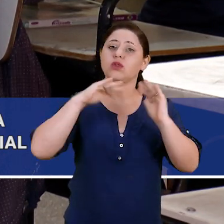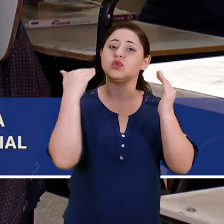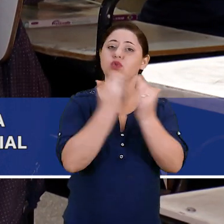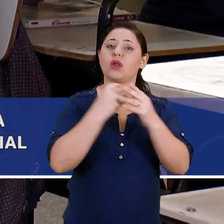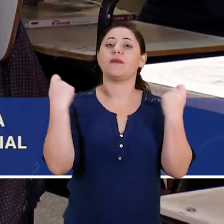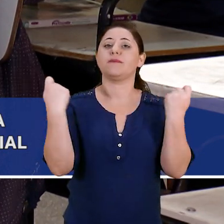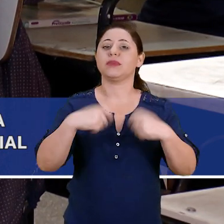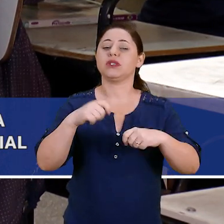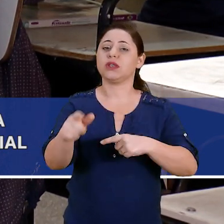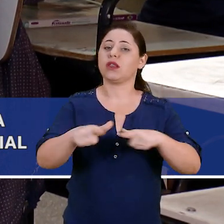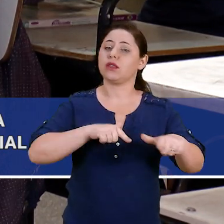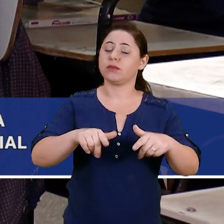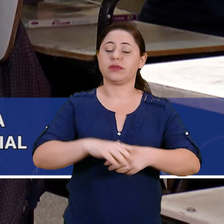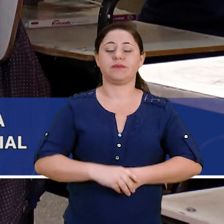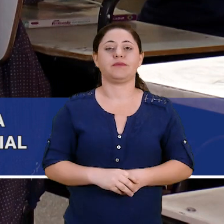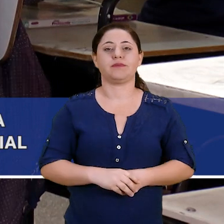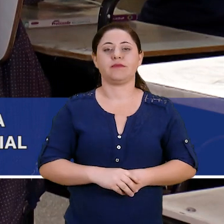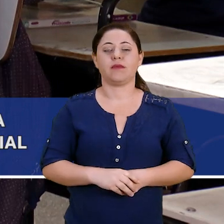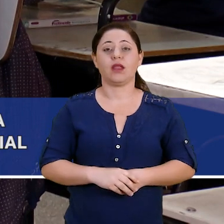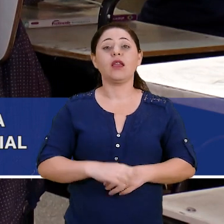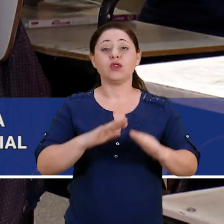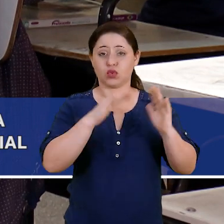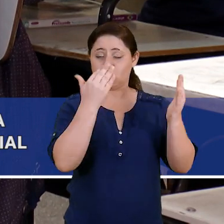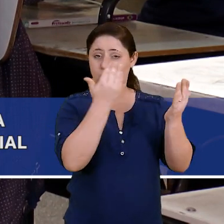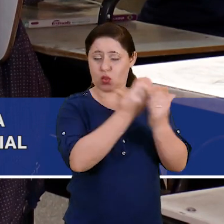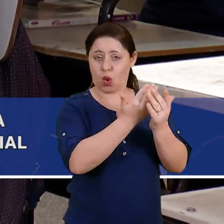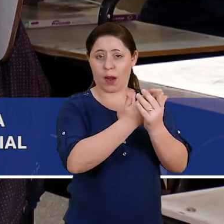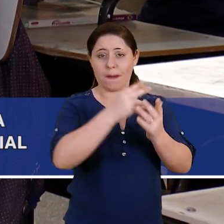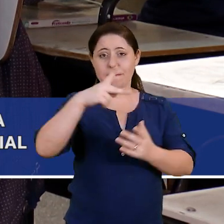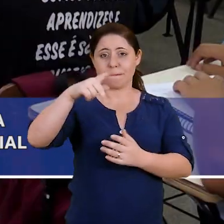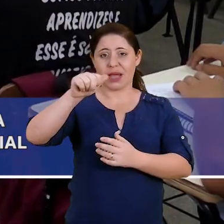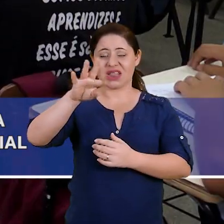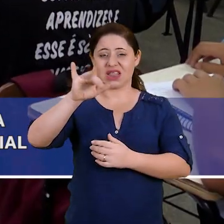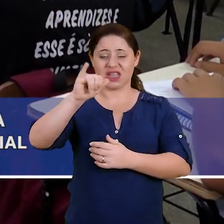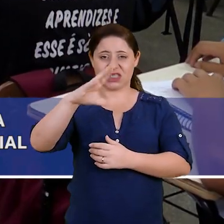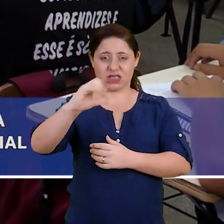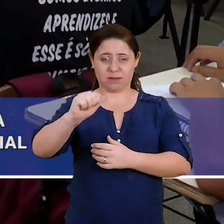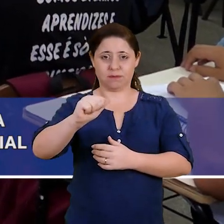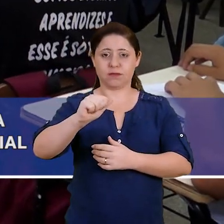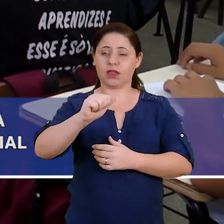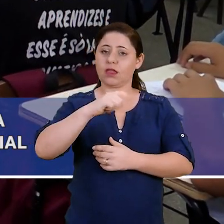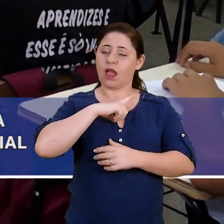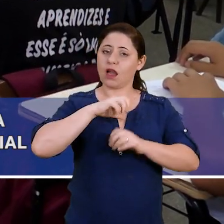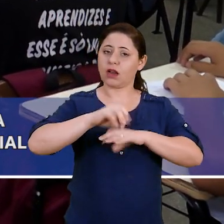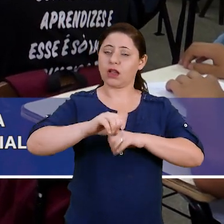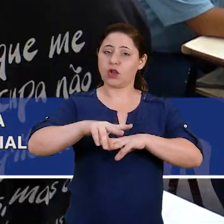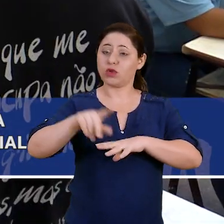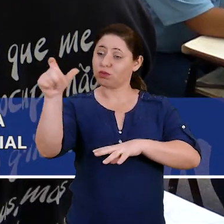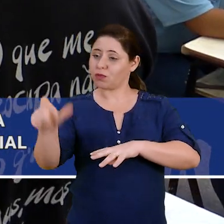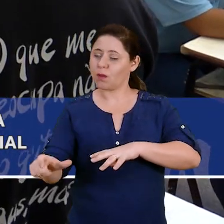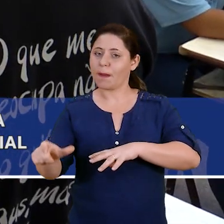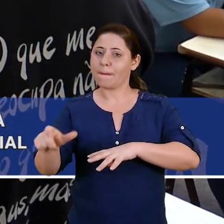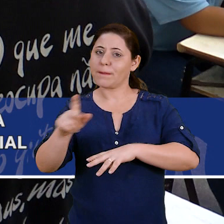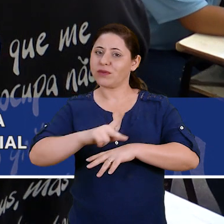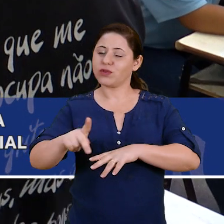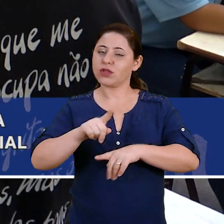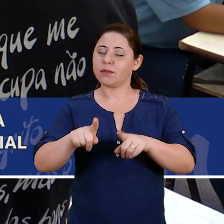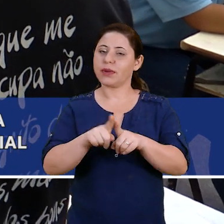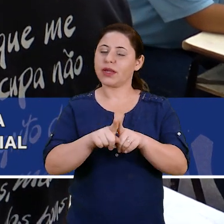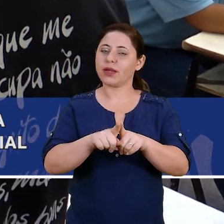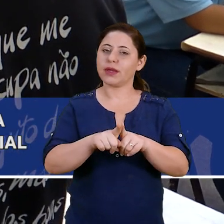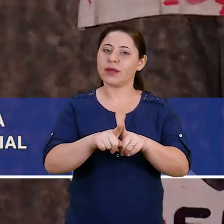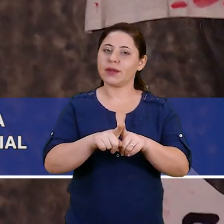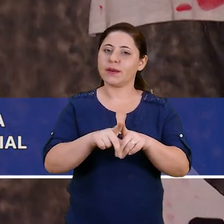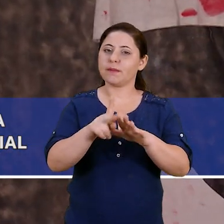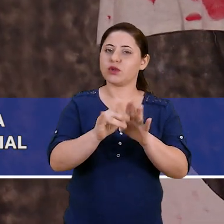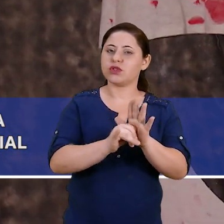mudar a sociedade. Então é dentro das escolas que a gente precisa trabalhar isso. Na mesma escola em que Patrícia dá aulas, este professor comanda o